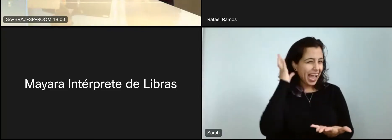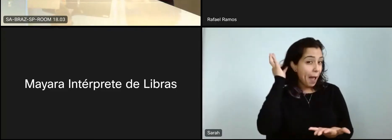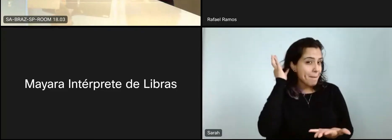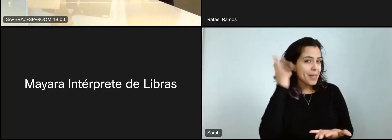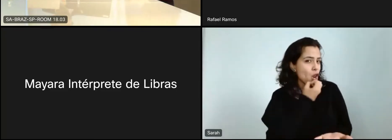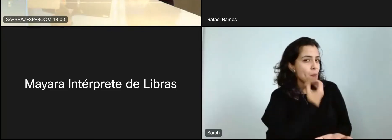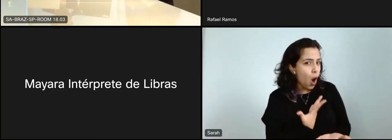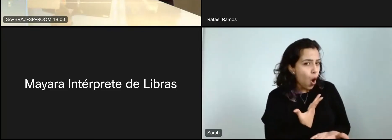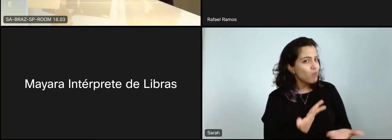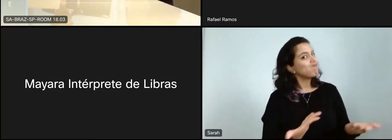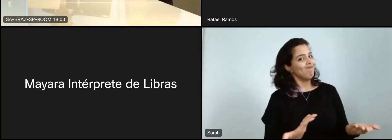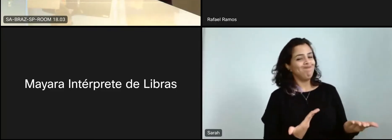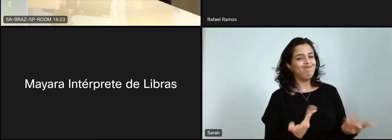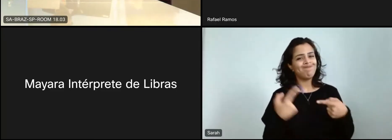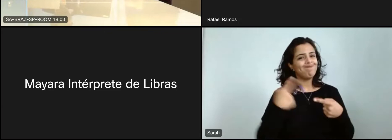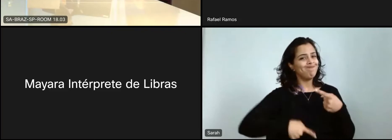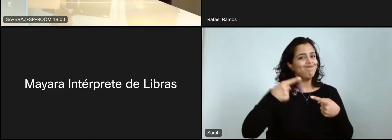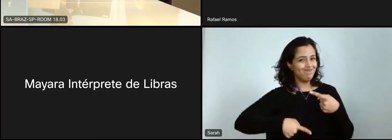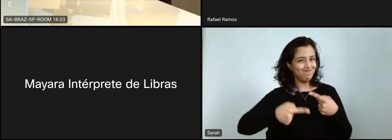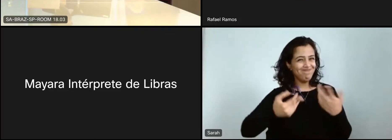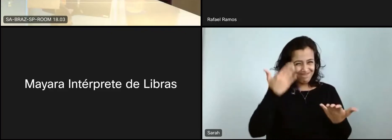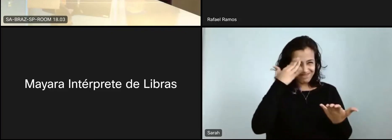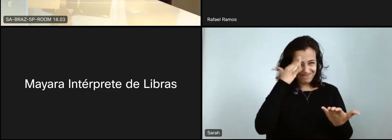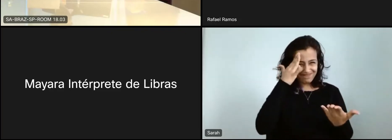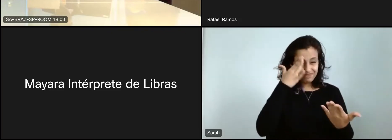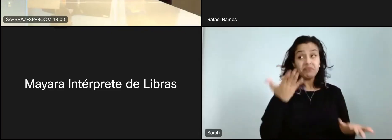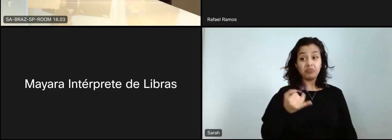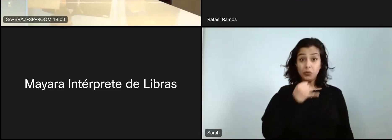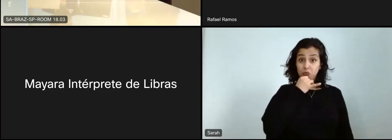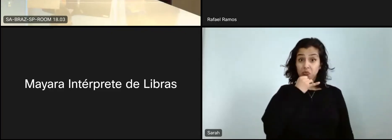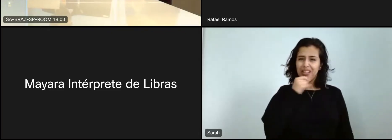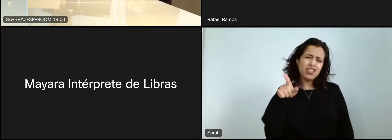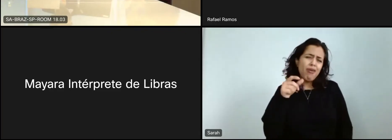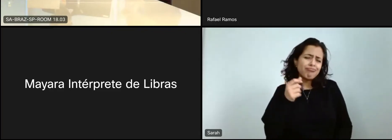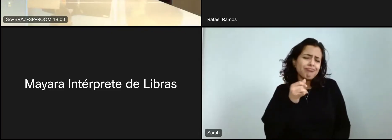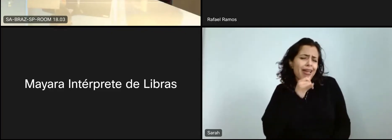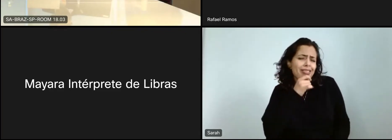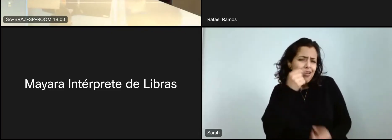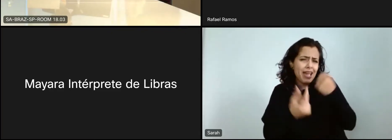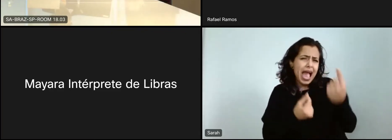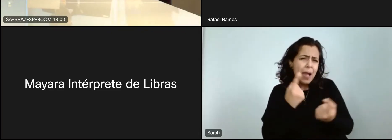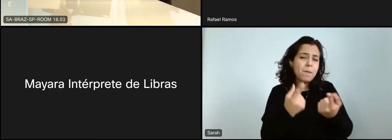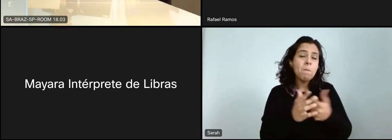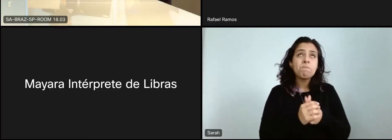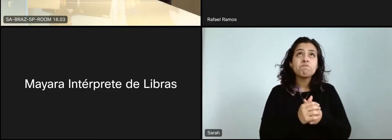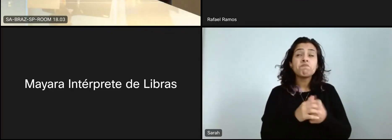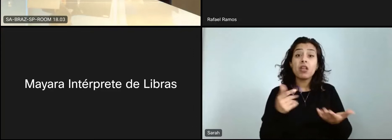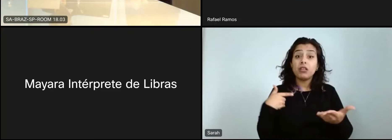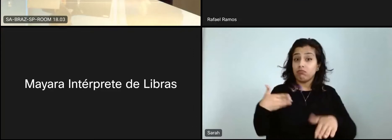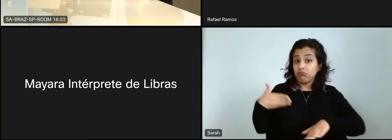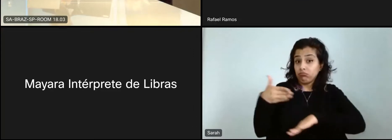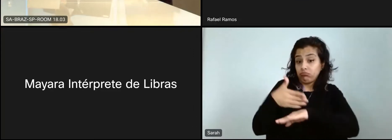pouco melhor. E quando eu vim para o mercado segurador, não, isso não parou de acontecer,